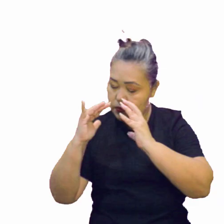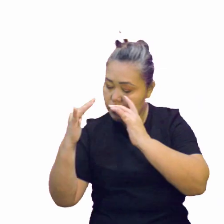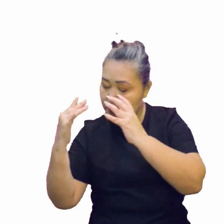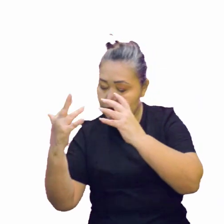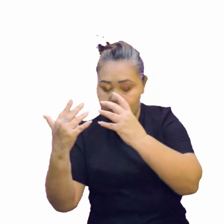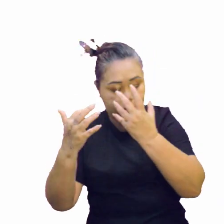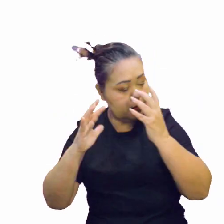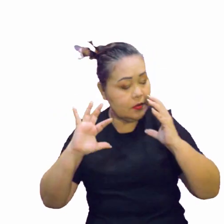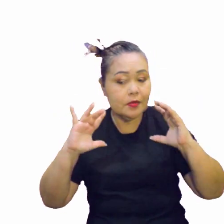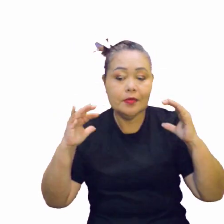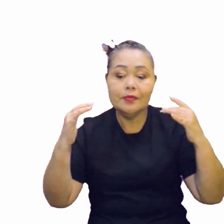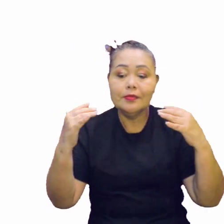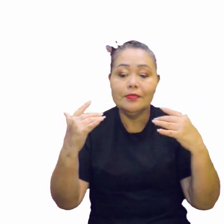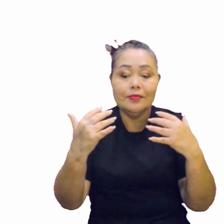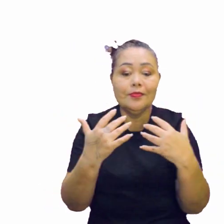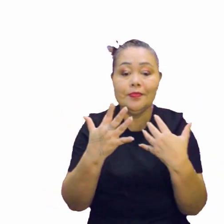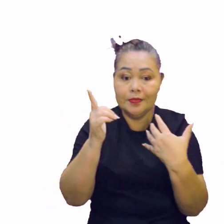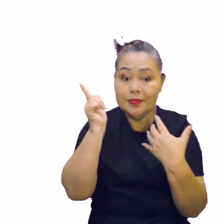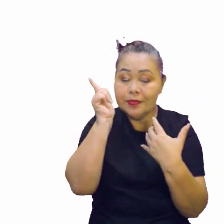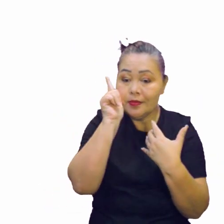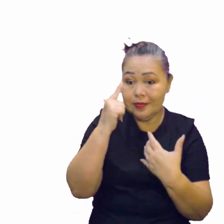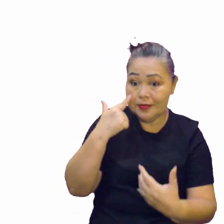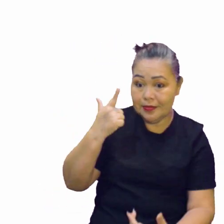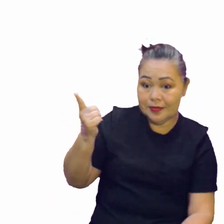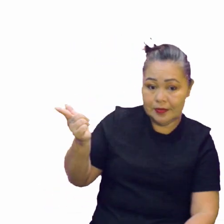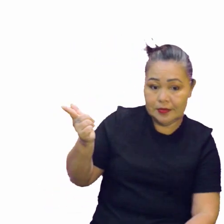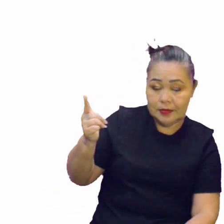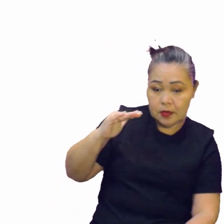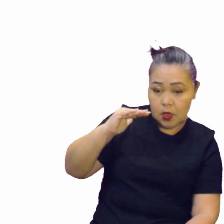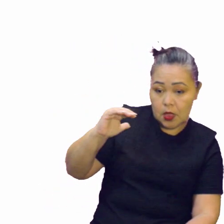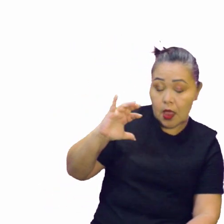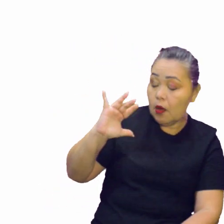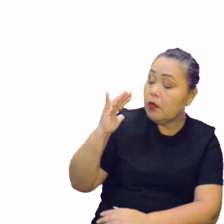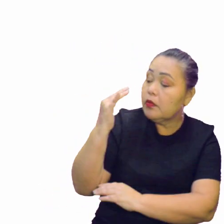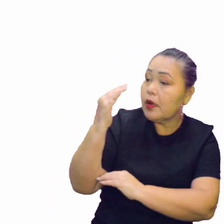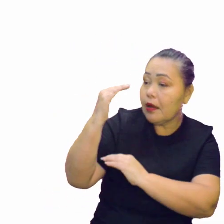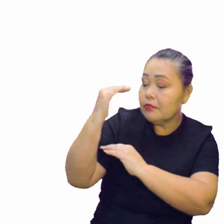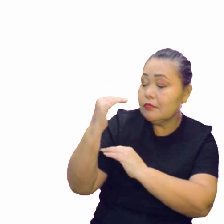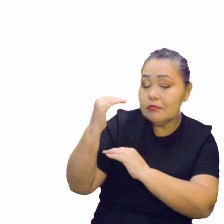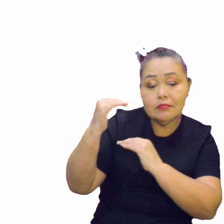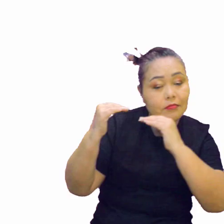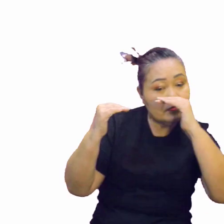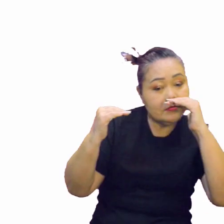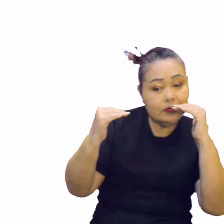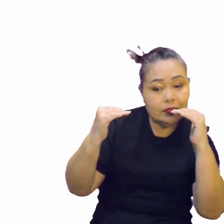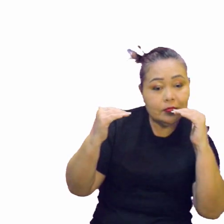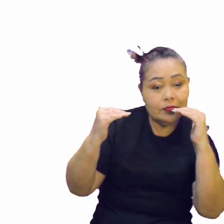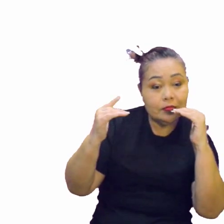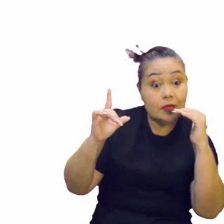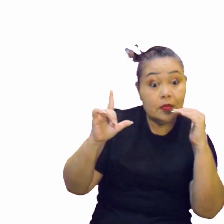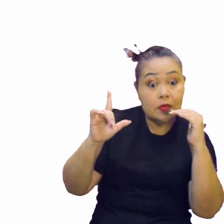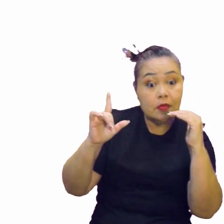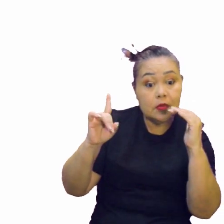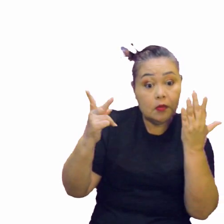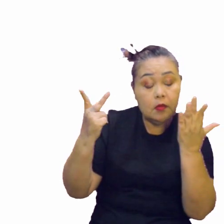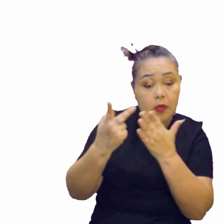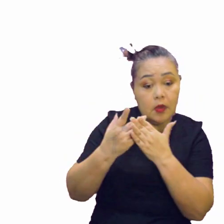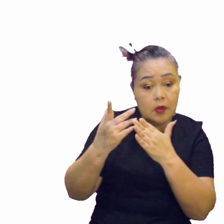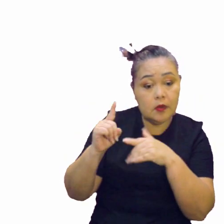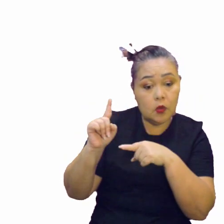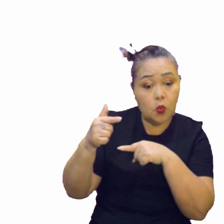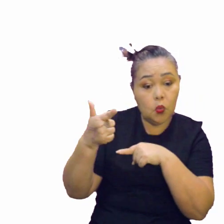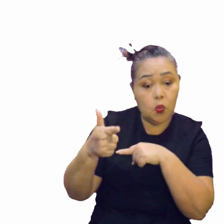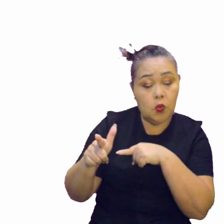Vamos ver se vocês conseguem aqui observar uma estratificação arbórea. Eu tenho aqui, eu pulei uma, vou mostrar aqui uma.